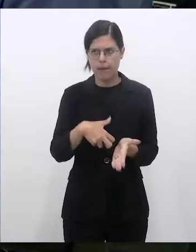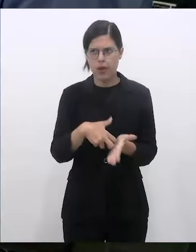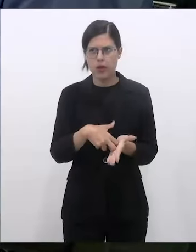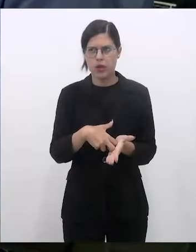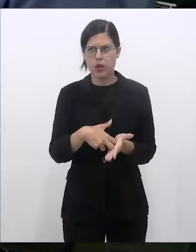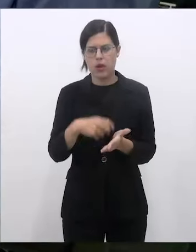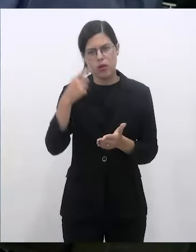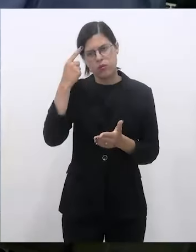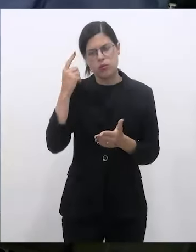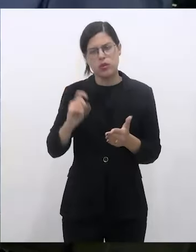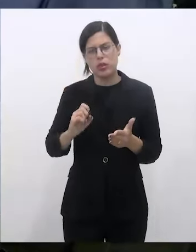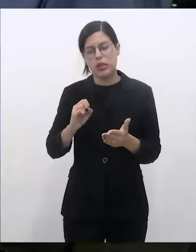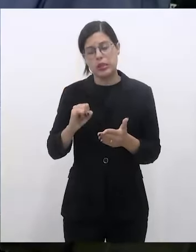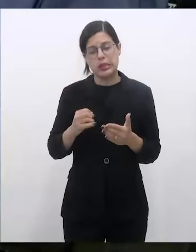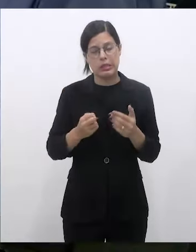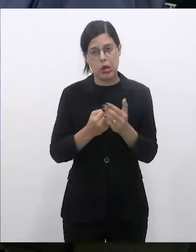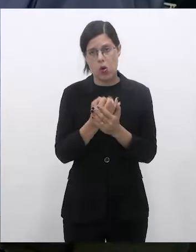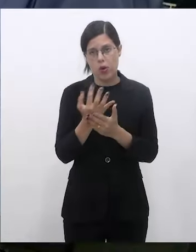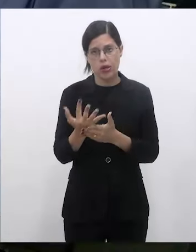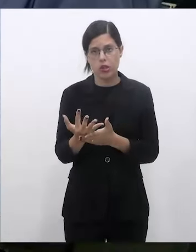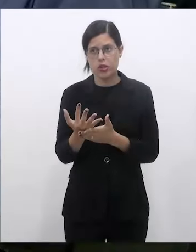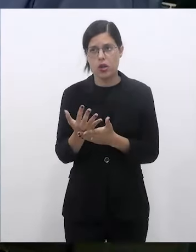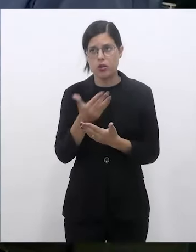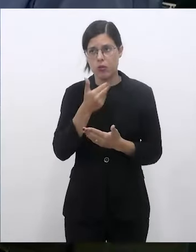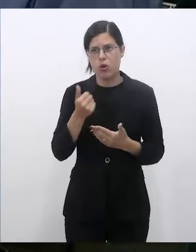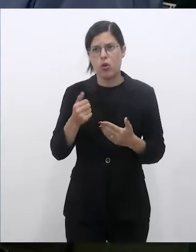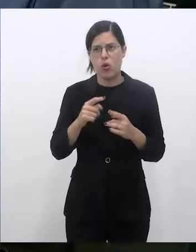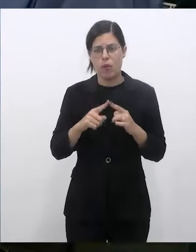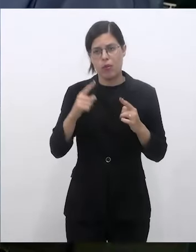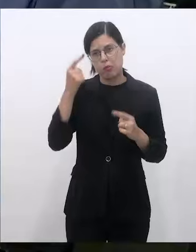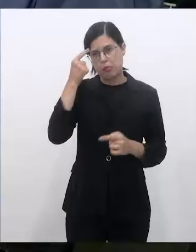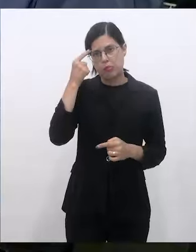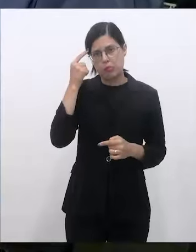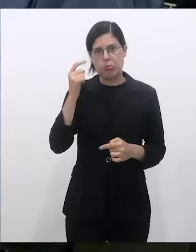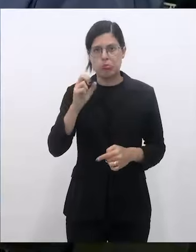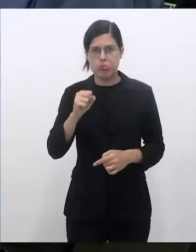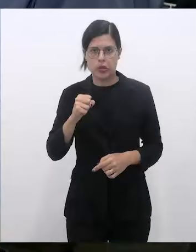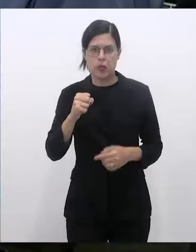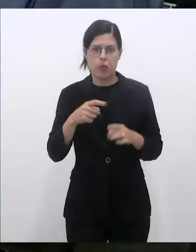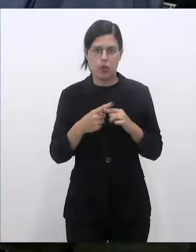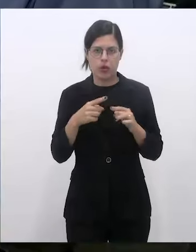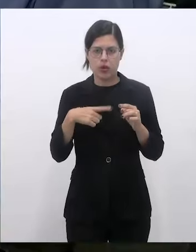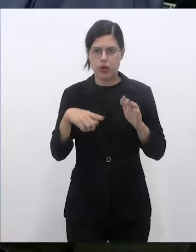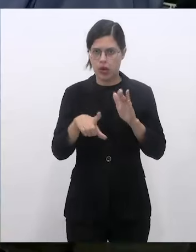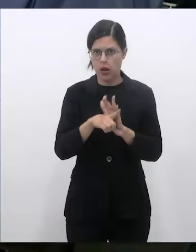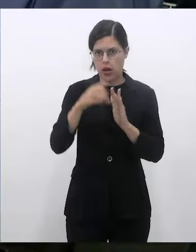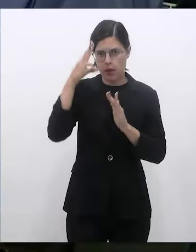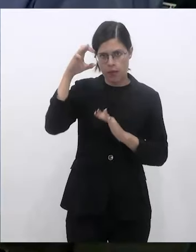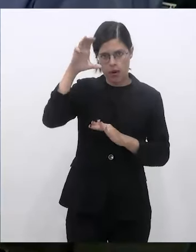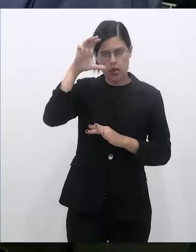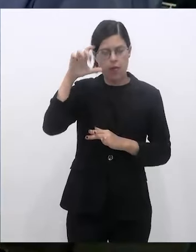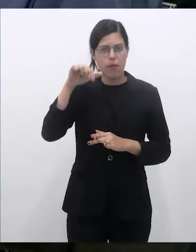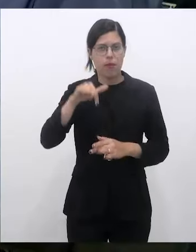tempo. Não sei se os números melhoraram, mas eu imagino que sim, né? Porque tem Lei Maria da Penha e tem os crimes de feminicídio sendo... O Brasil não